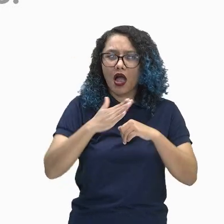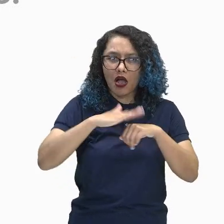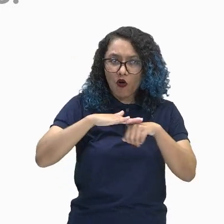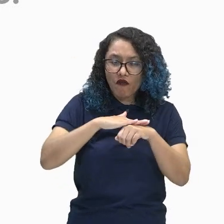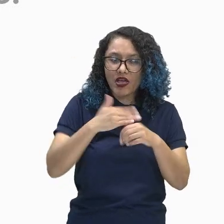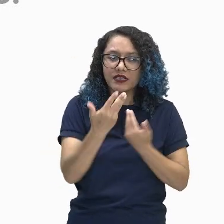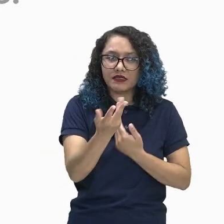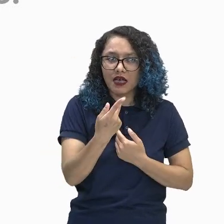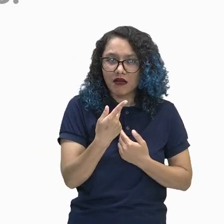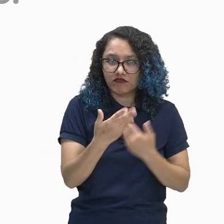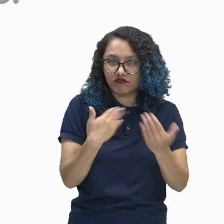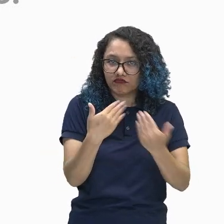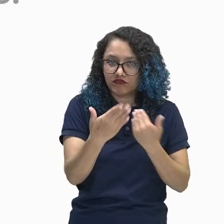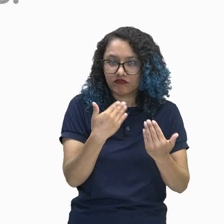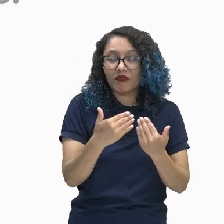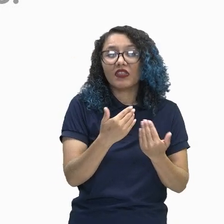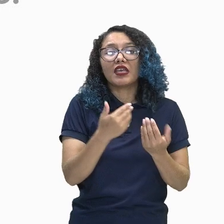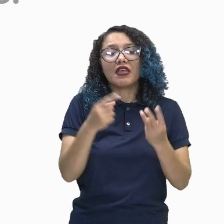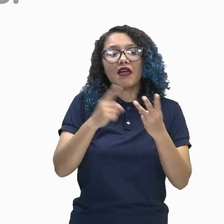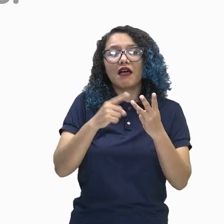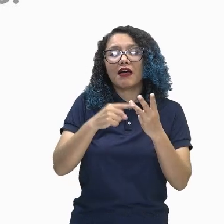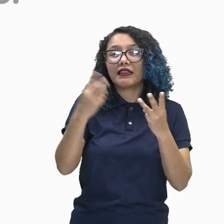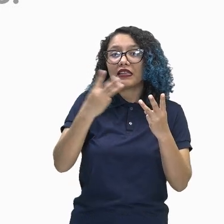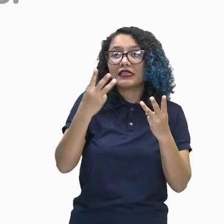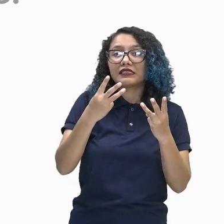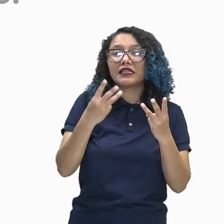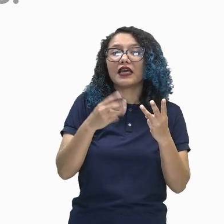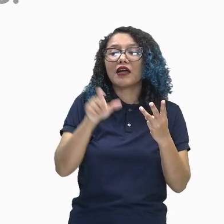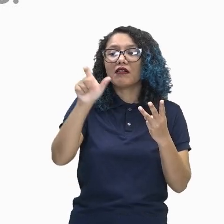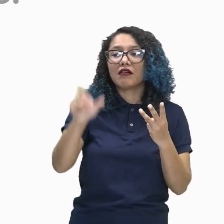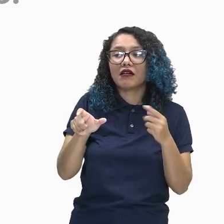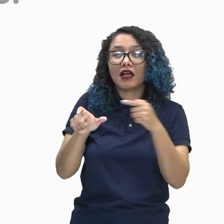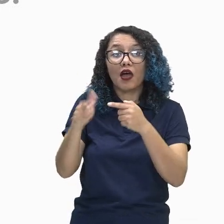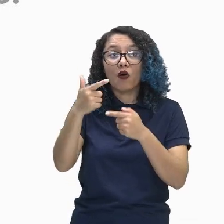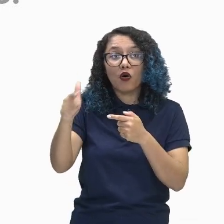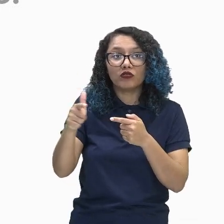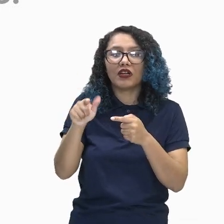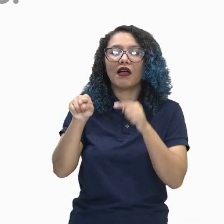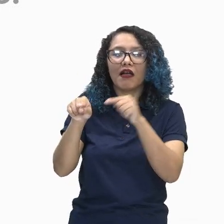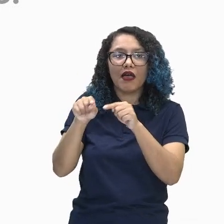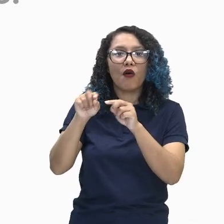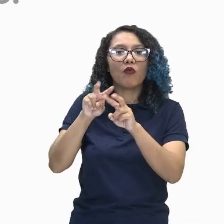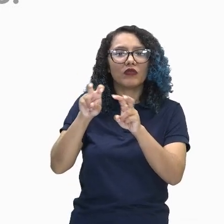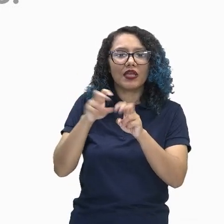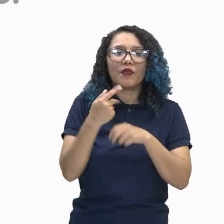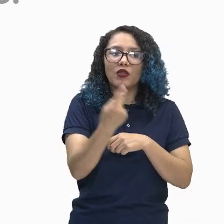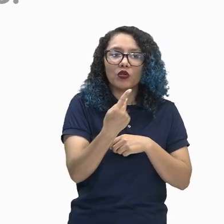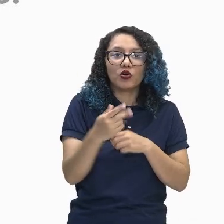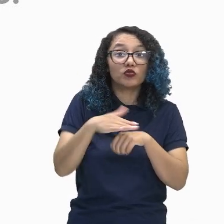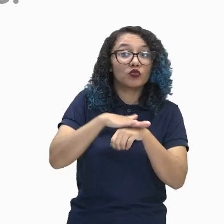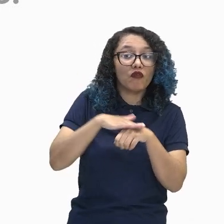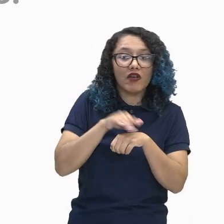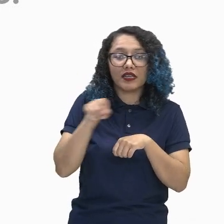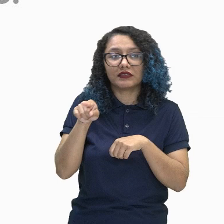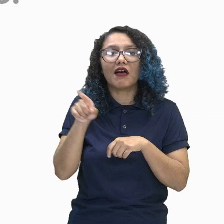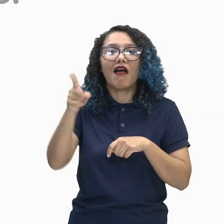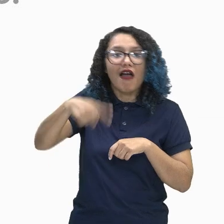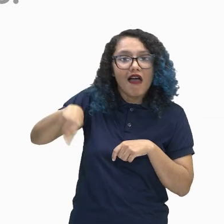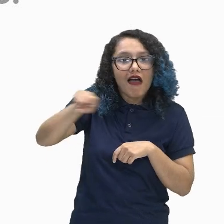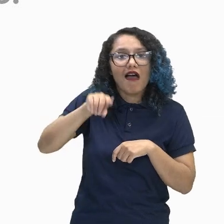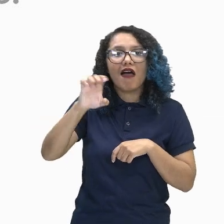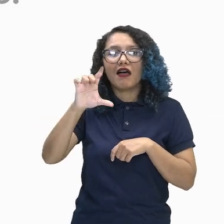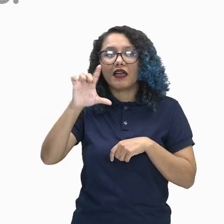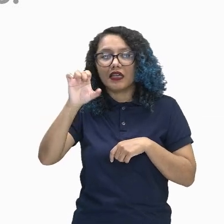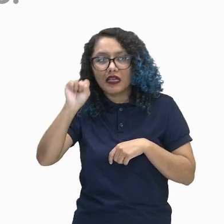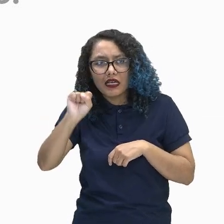é a que fala. E a terceira pessoa é sobre quem se fala. Ele, ela, eles ou elas. Então, o pronome ajuda